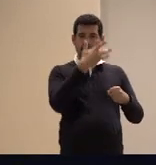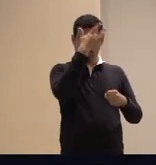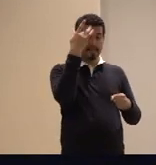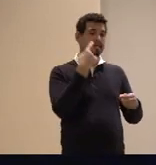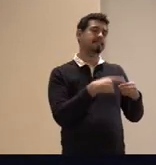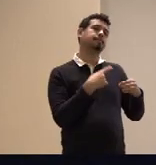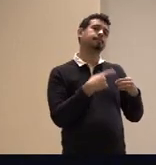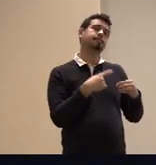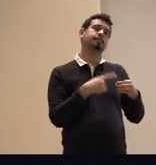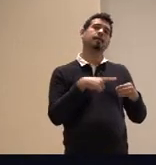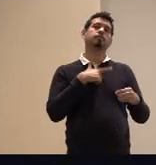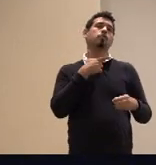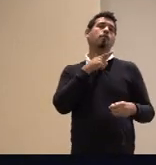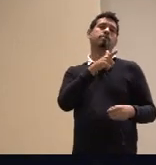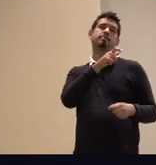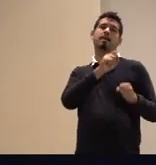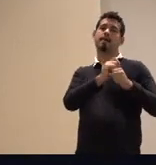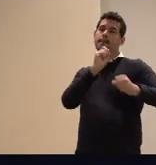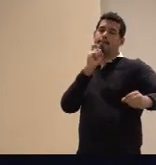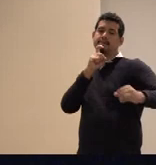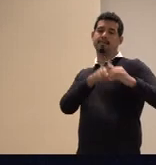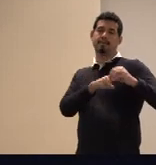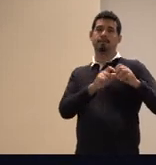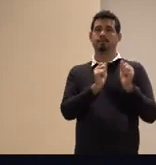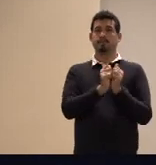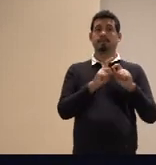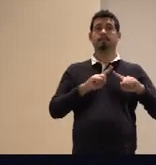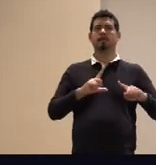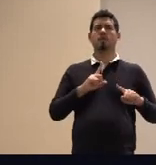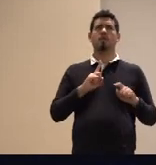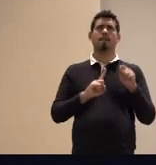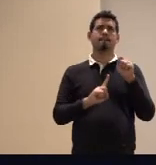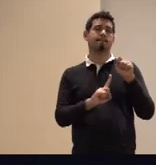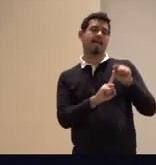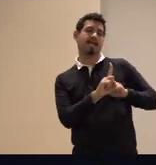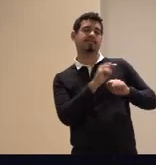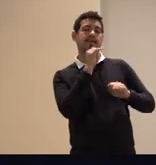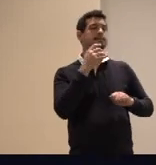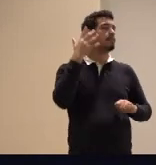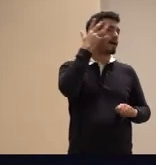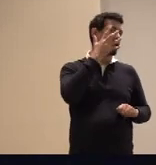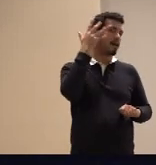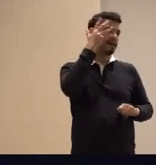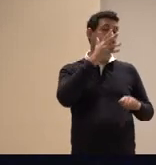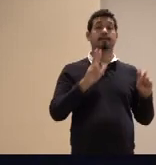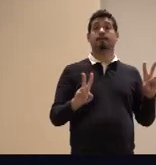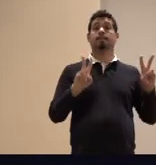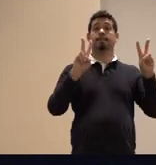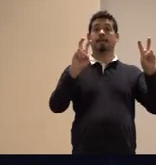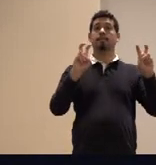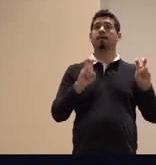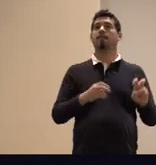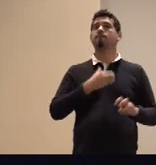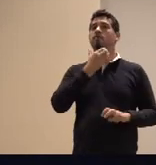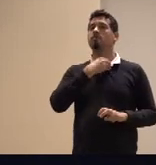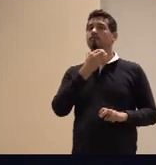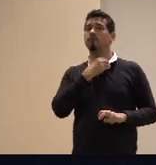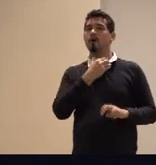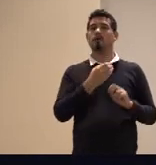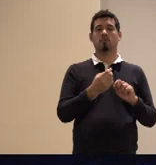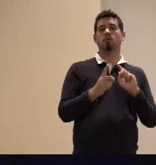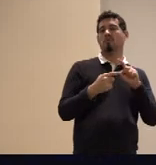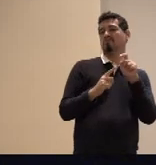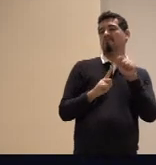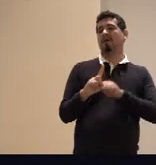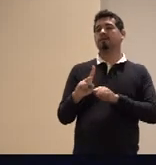município ali, que a gente consegue as parcerias. Um mês a gente faz palestra com um fonoaudiólogo, um mês com um psiquiatra,